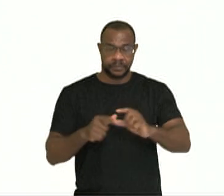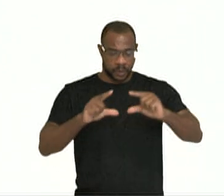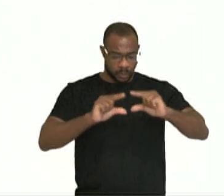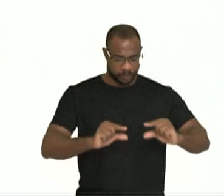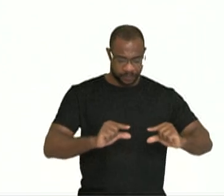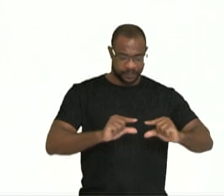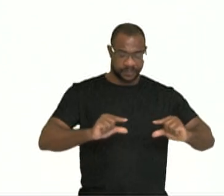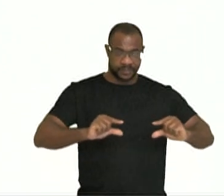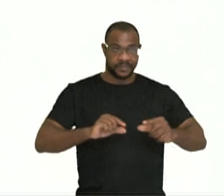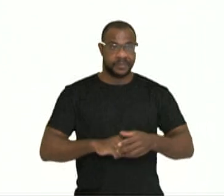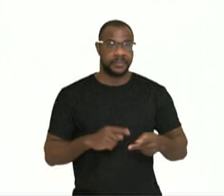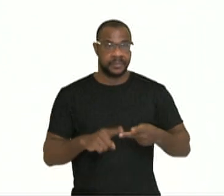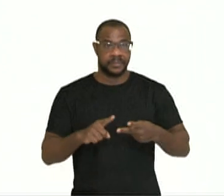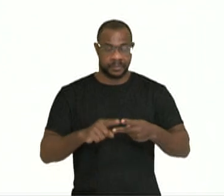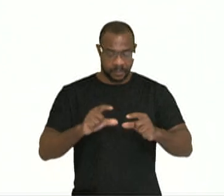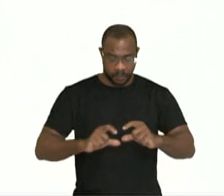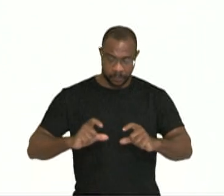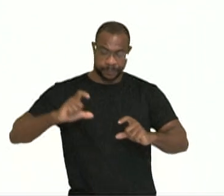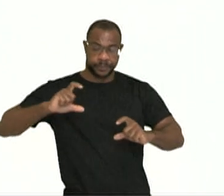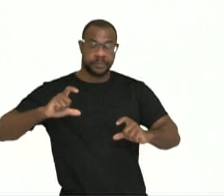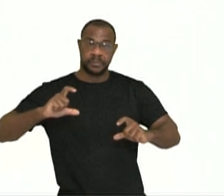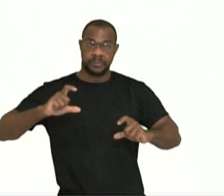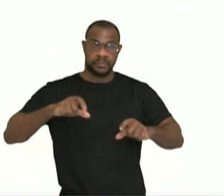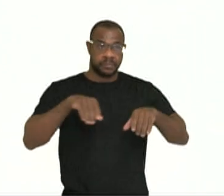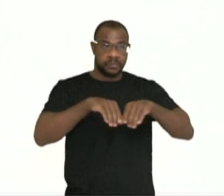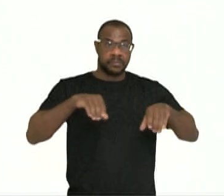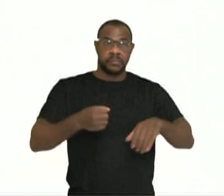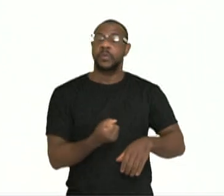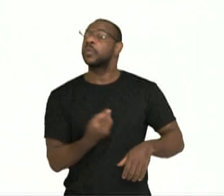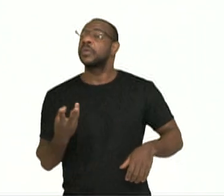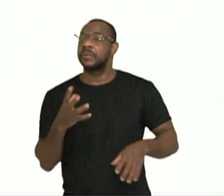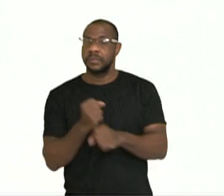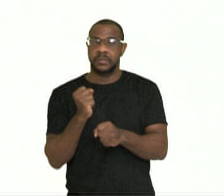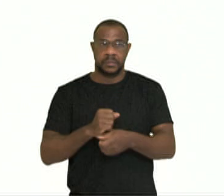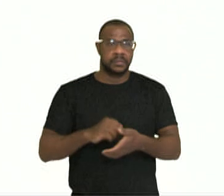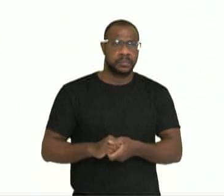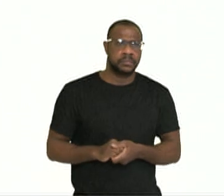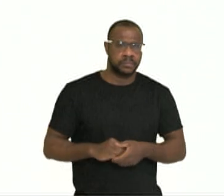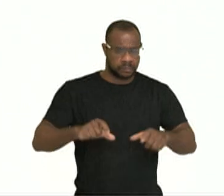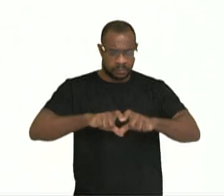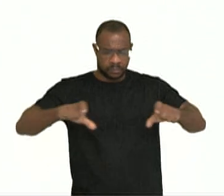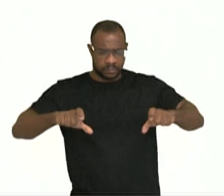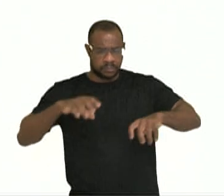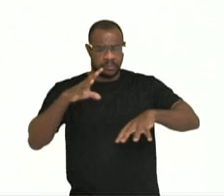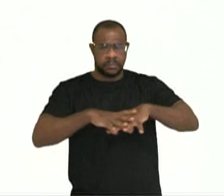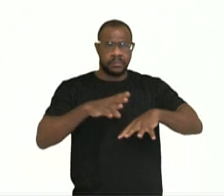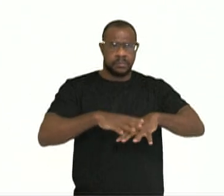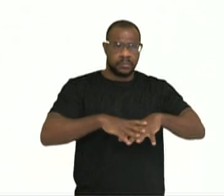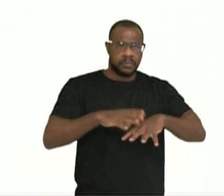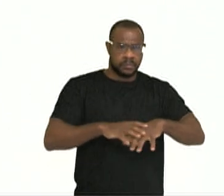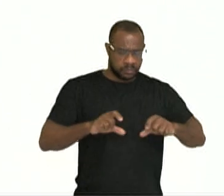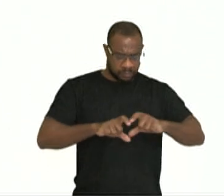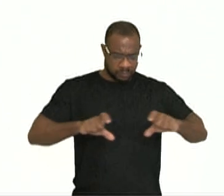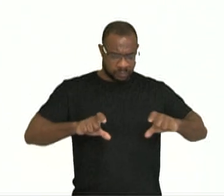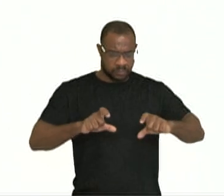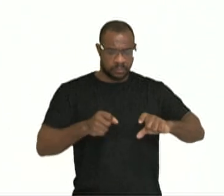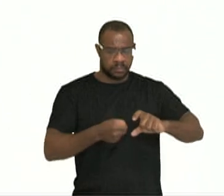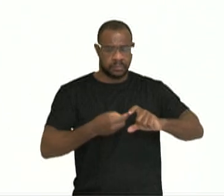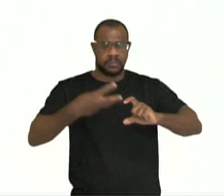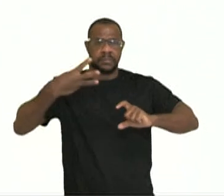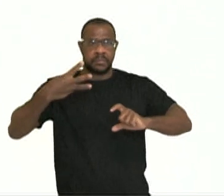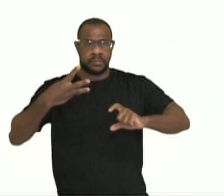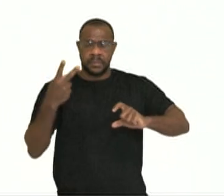hein? E o da pilha maior? Letra B. As expressões dos volumes das 3 pilhas de blocos são